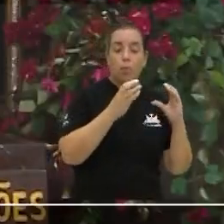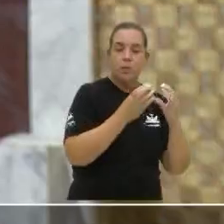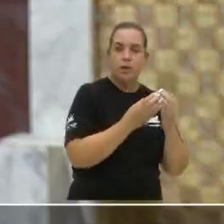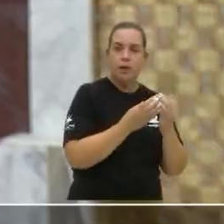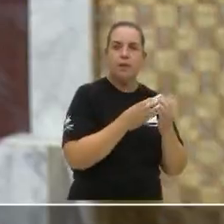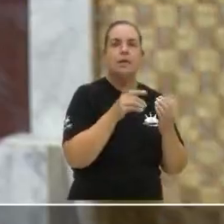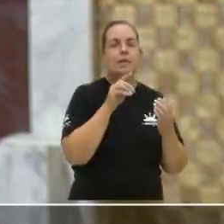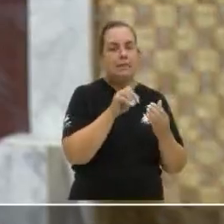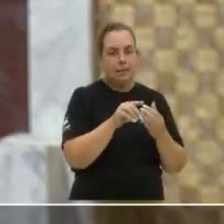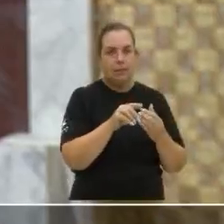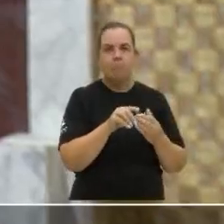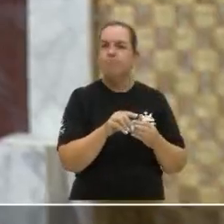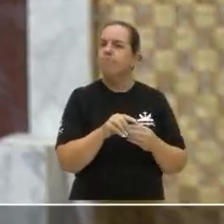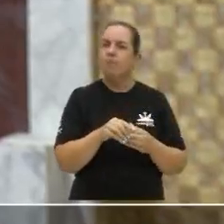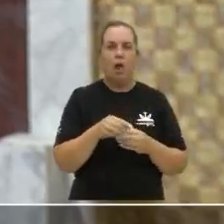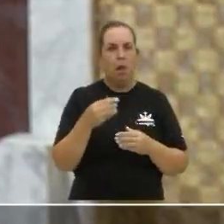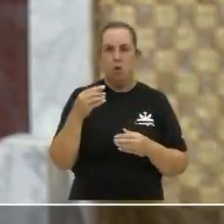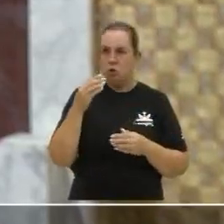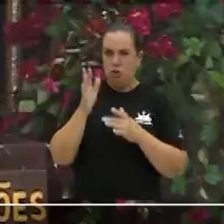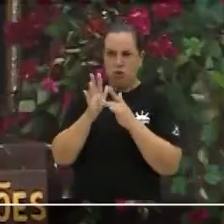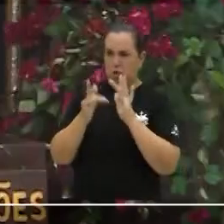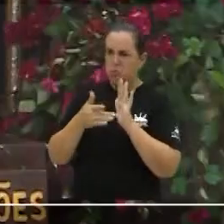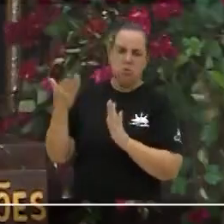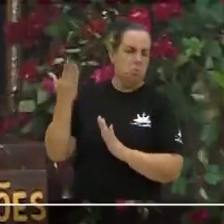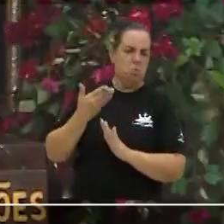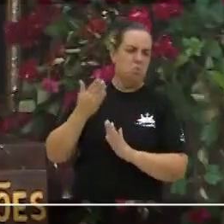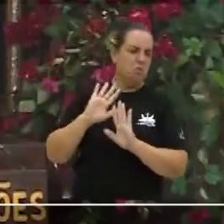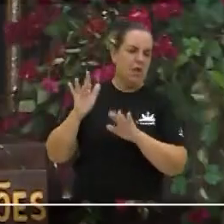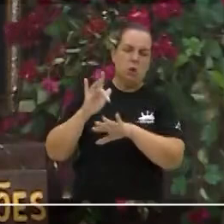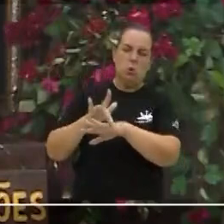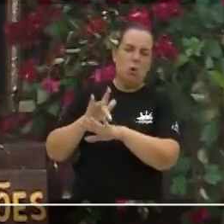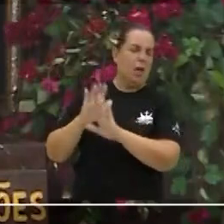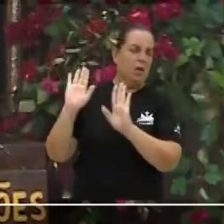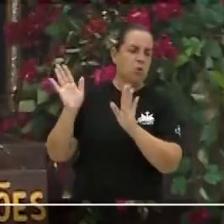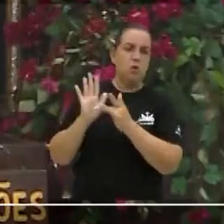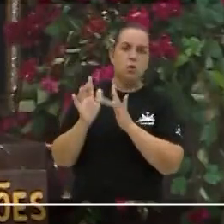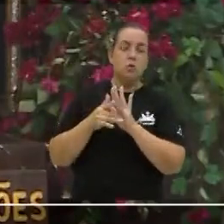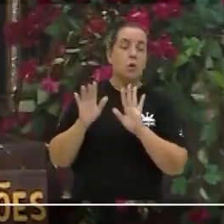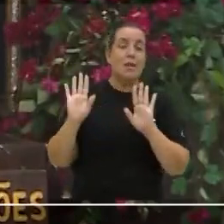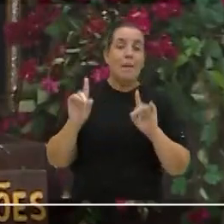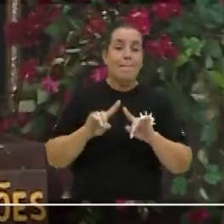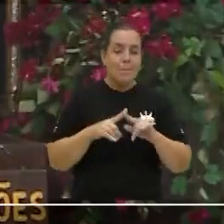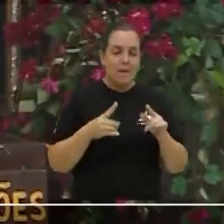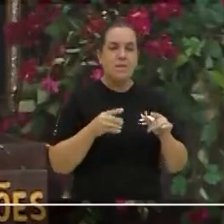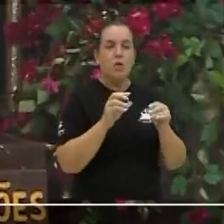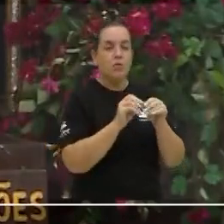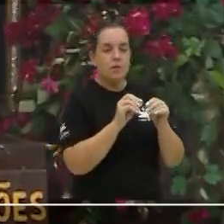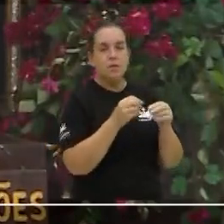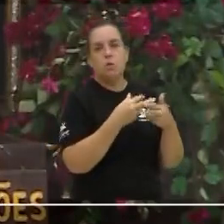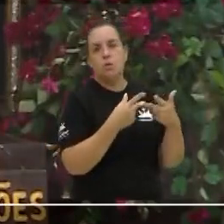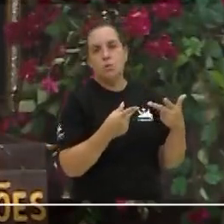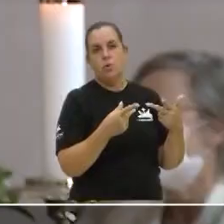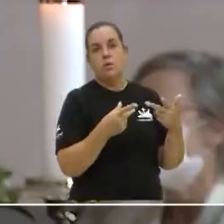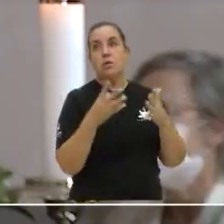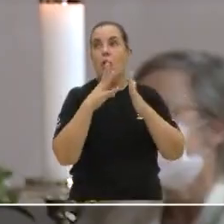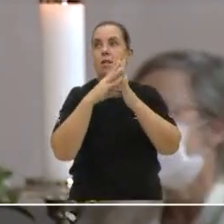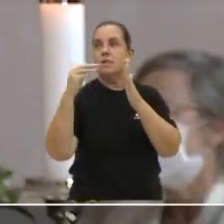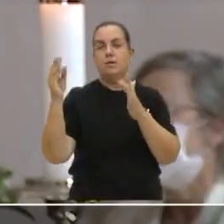que, sem ter visto Jesus, sem ter colocado o dedo nas chagas de